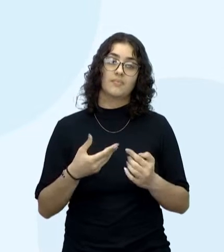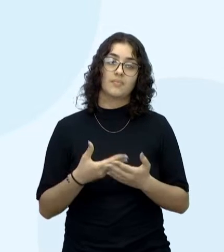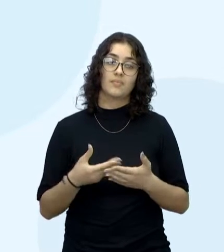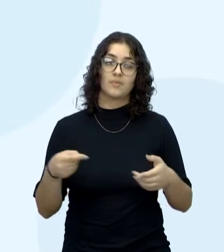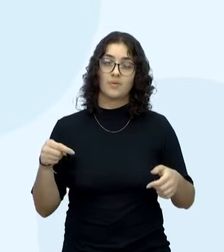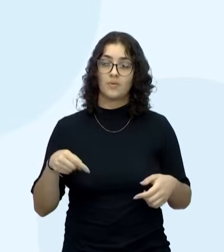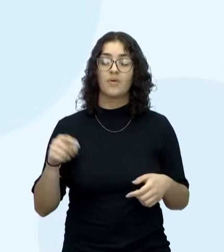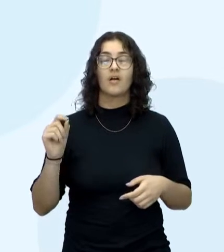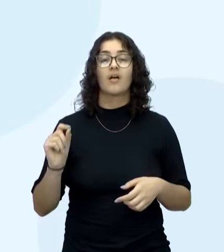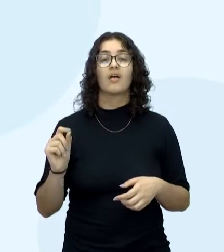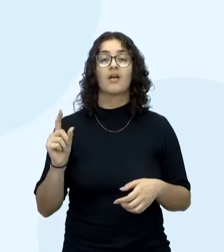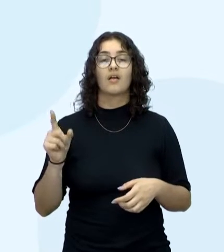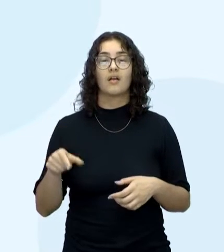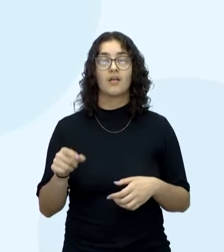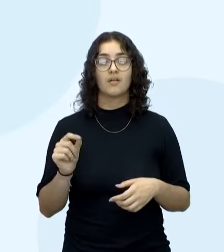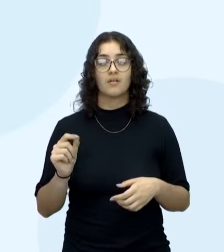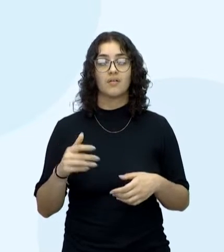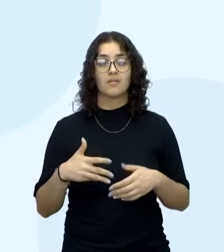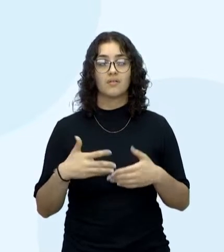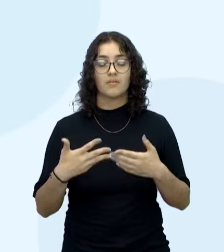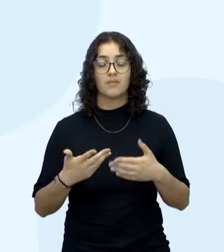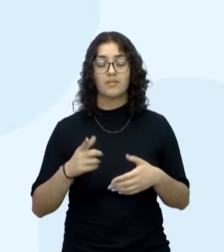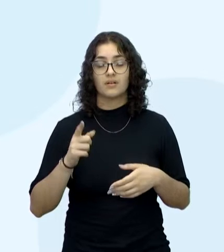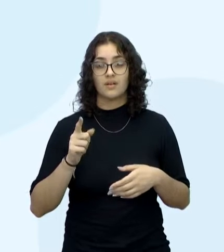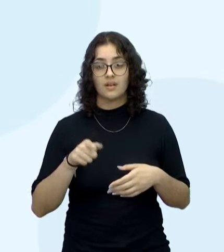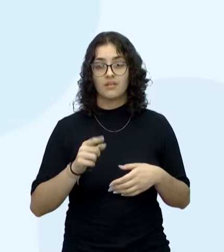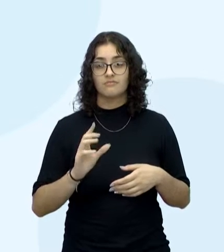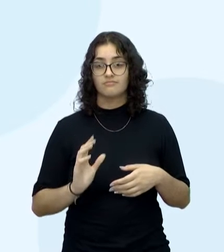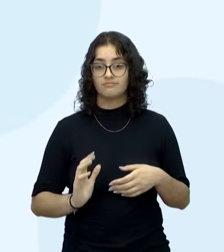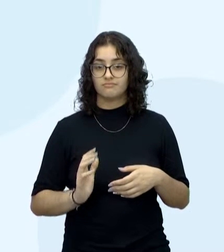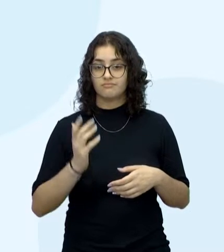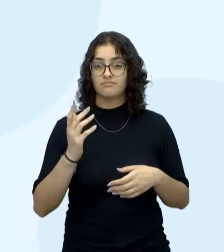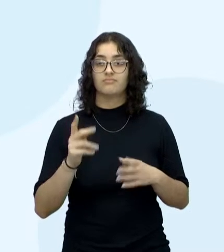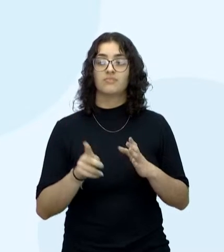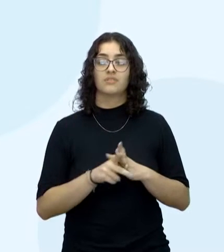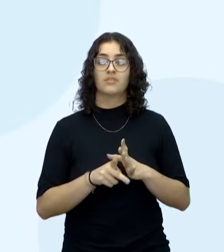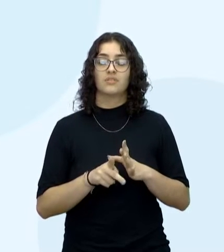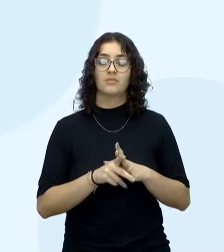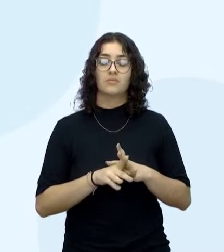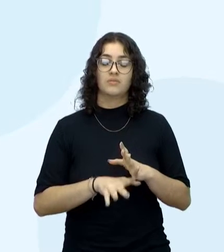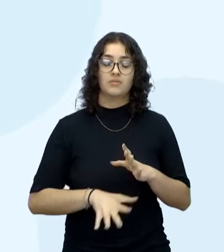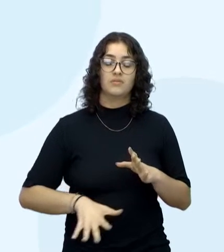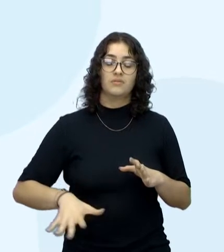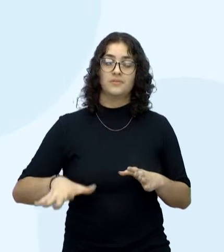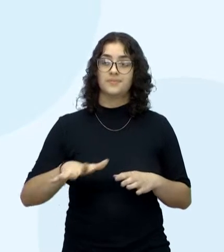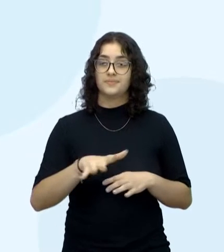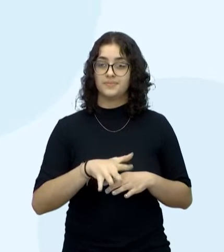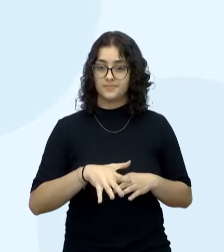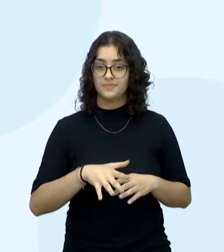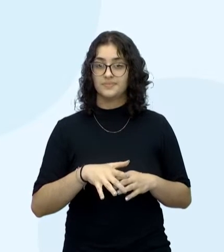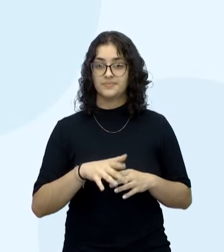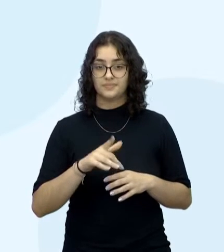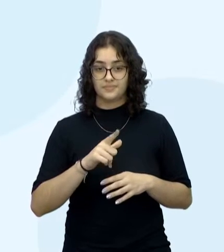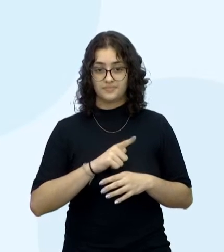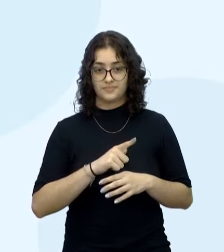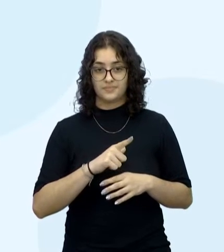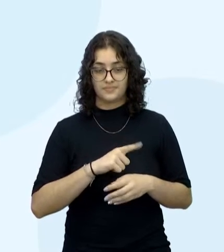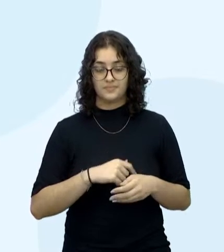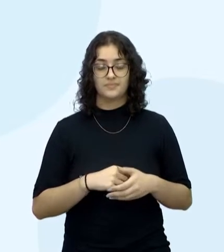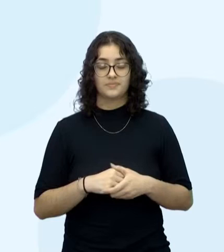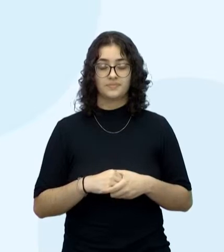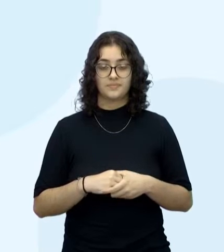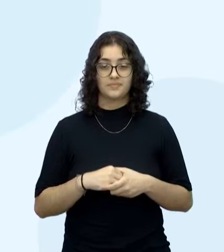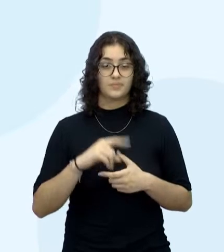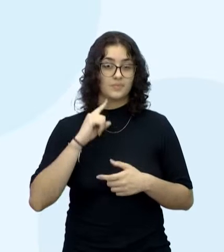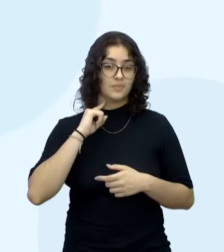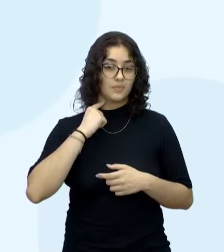hoje, né, é que nós vamos ver quais são as consequências para o ambiente da contaminação por efluentes. Na